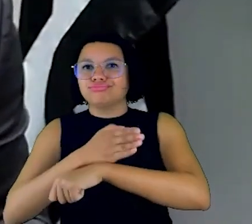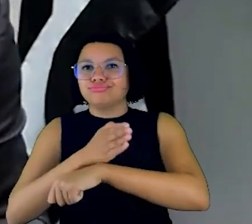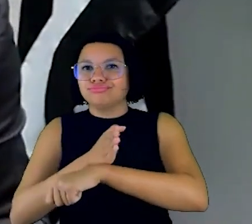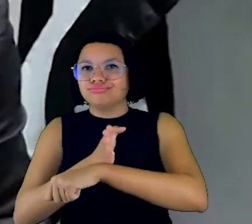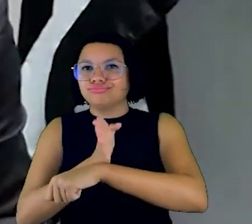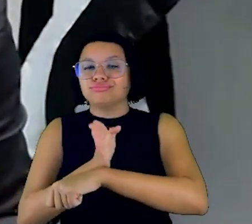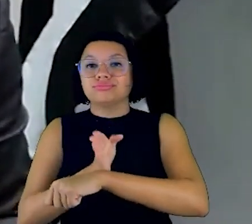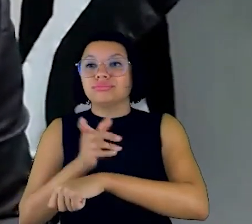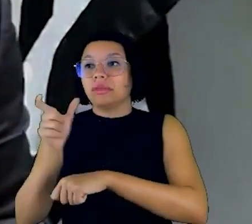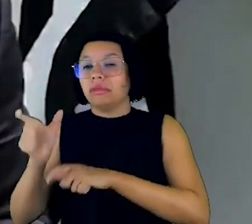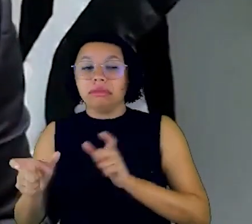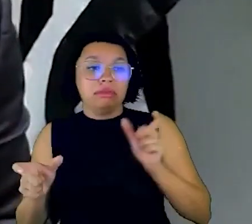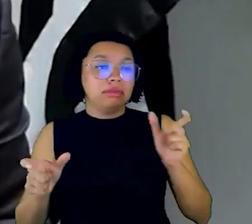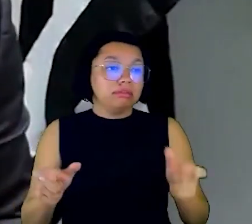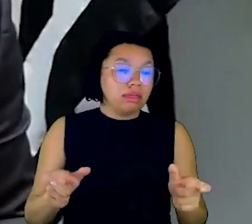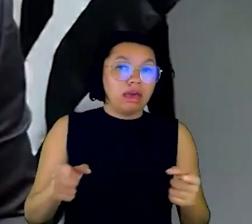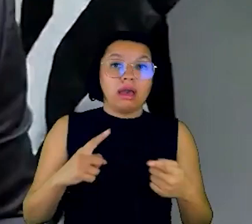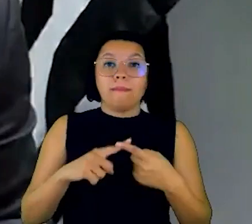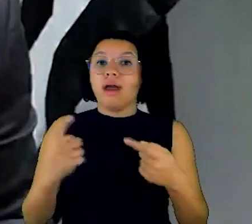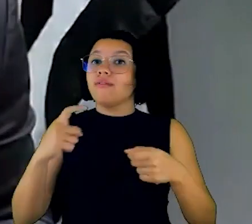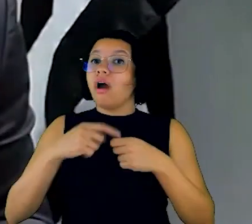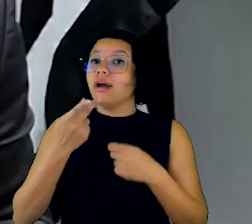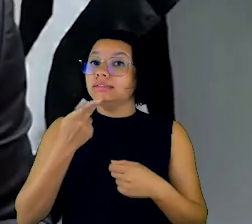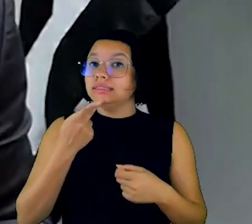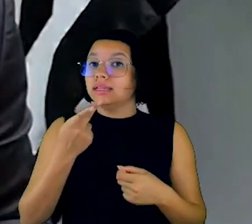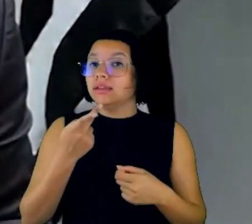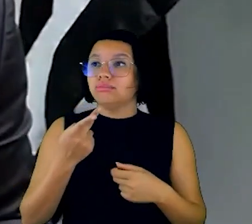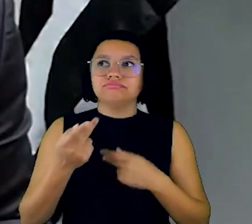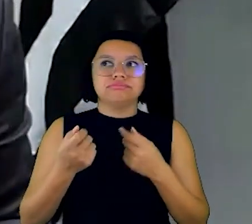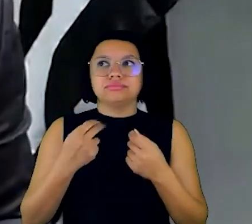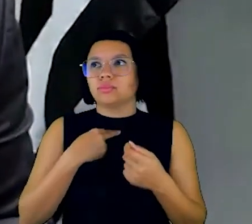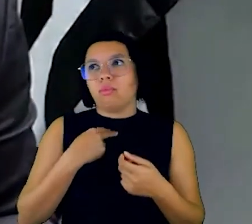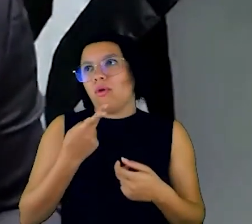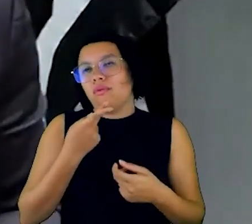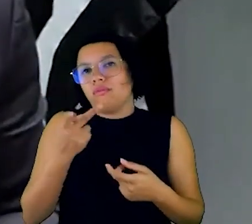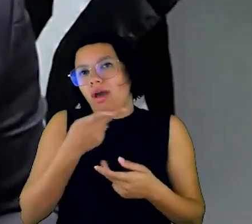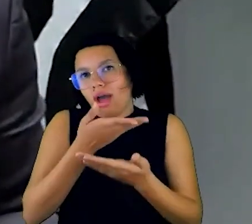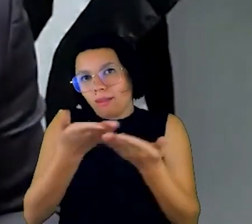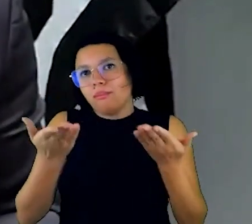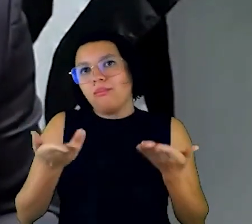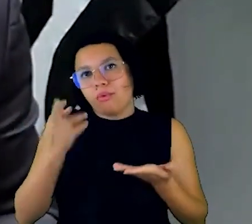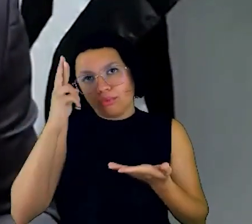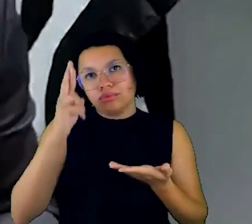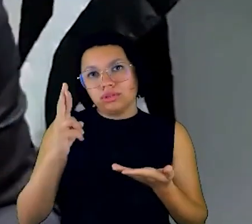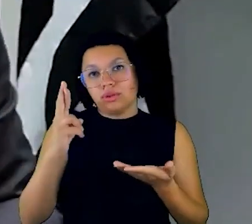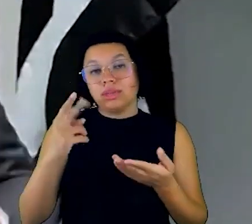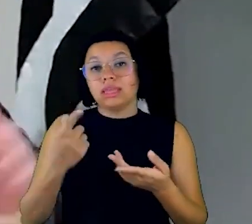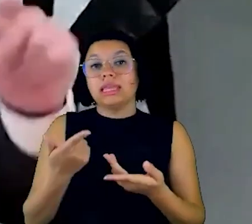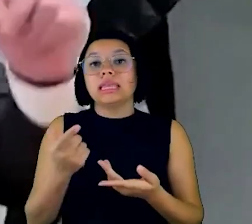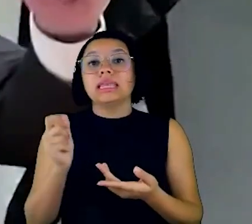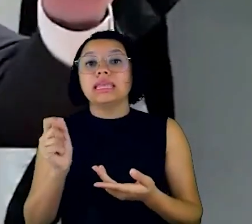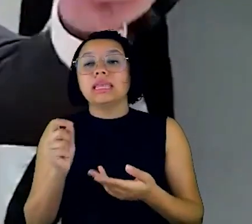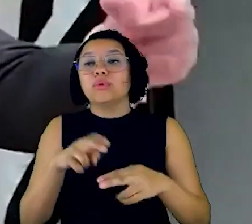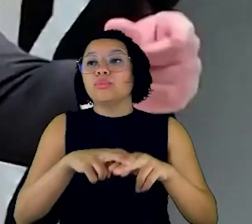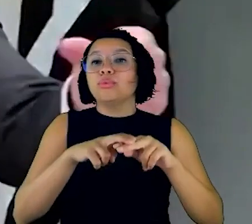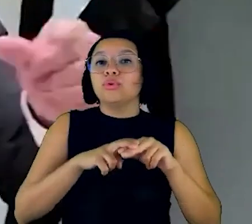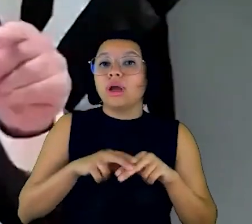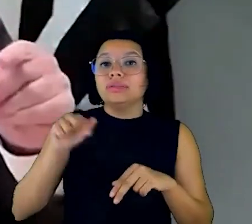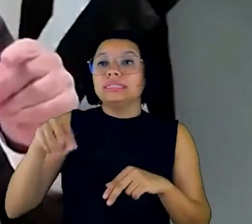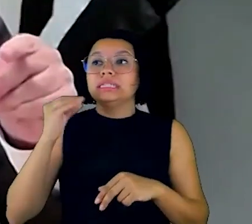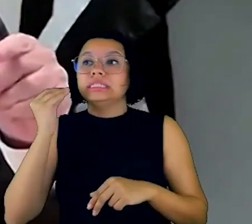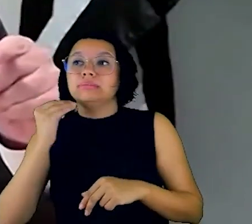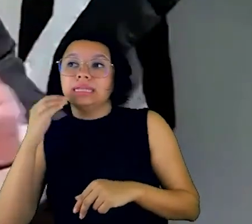e acolá. Agora, volto a lhes dizer, eu não posso dizer para os senhores que, por conta de uma ou